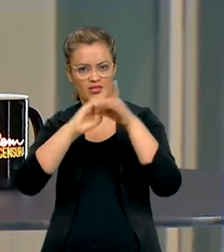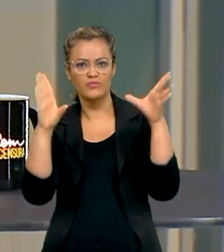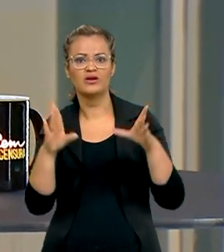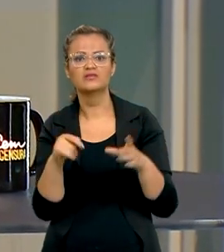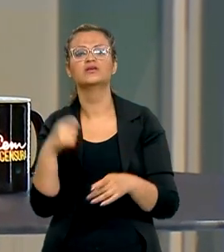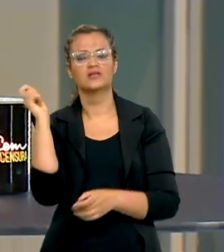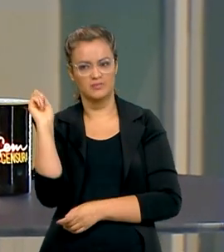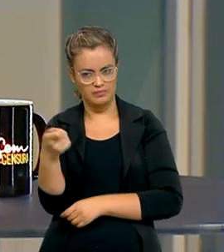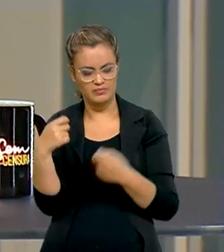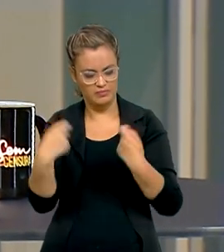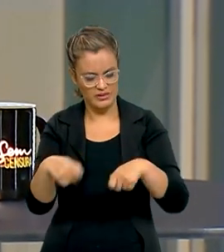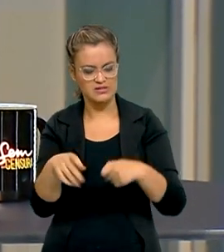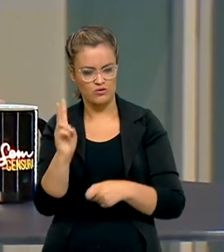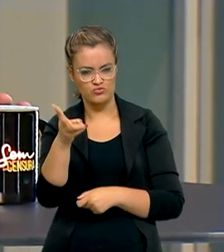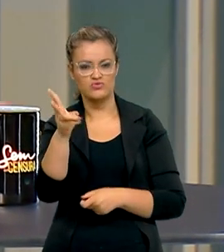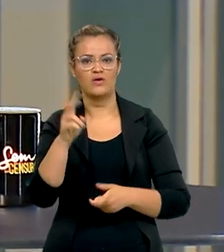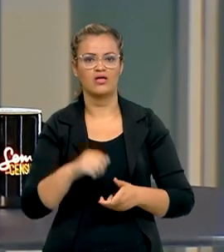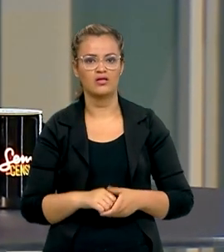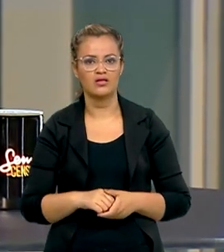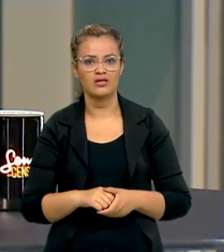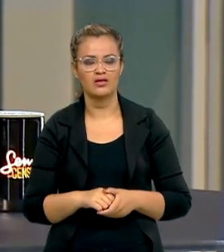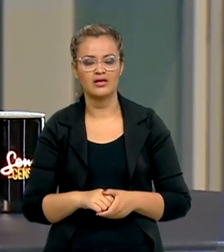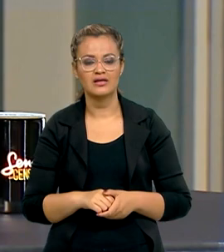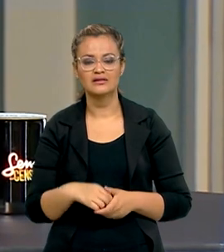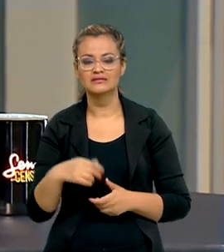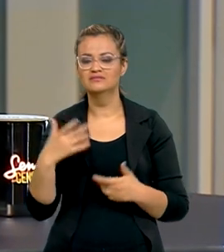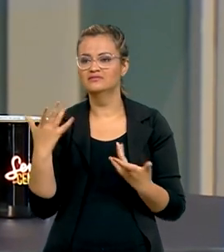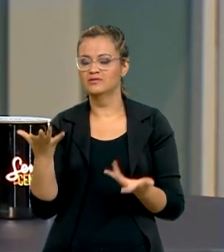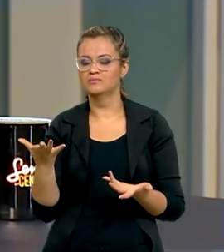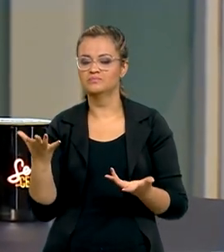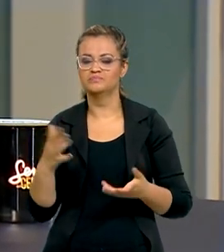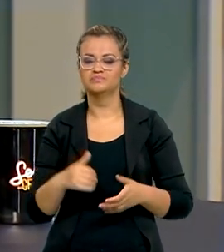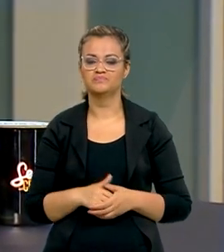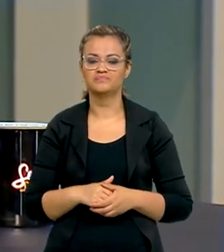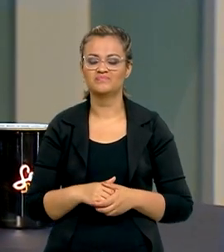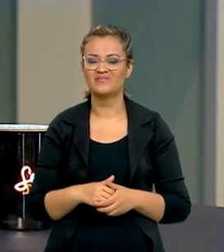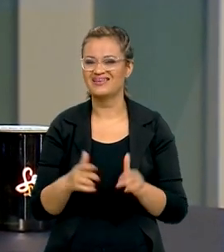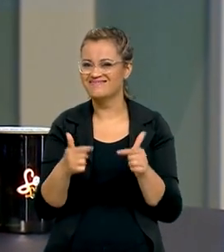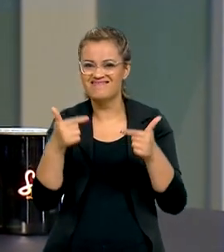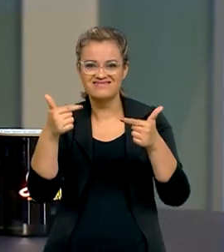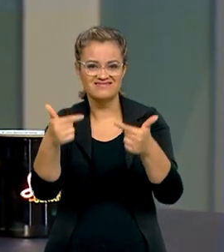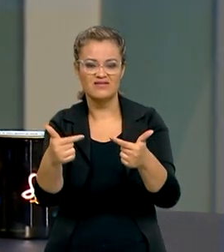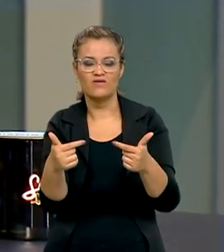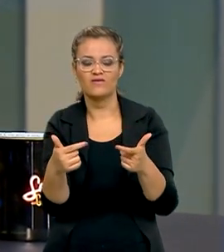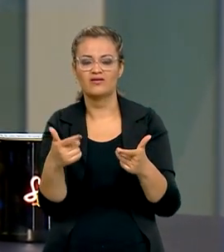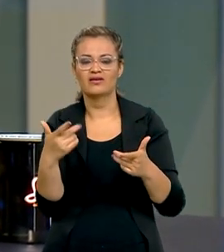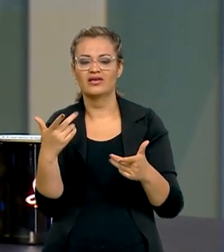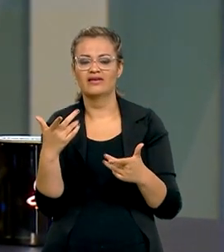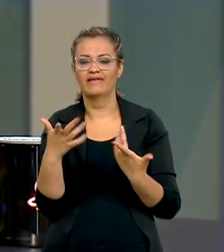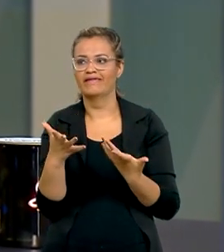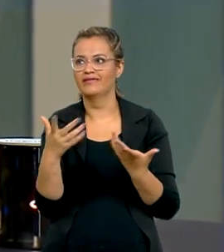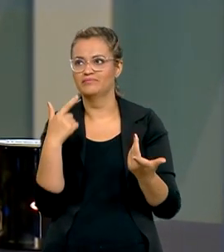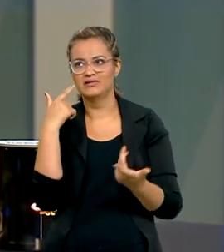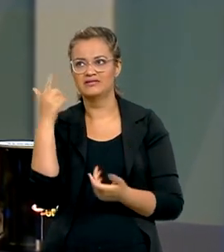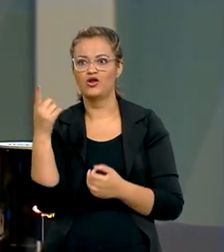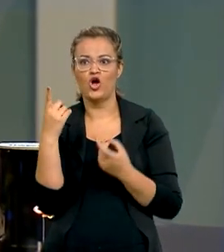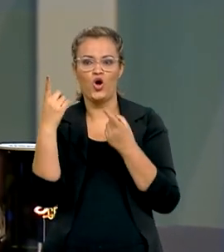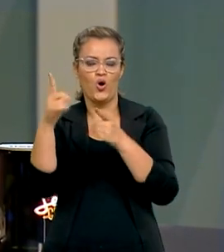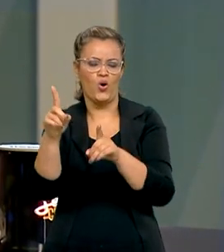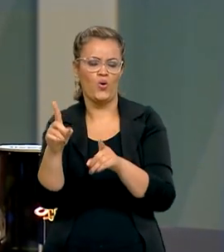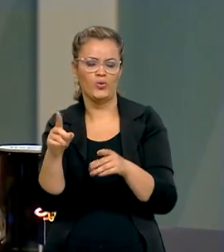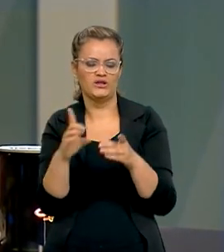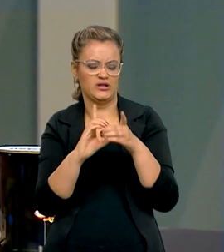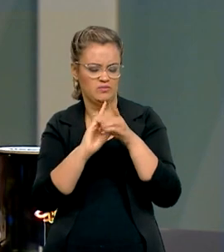pretende continuar democrático. Então, essas ações contra um regime